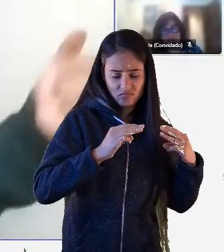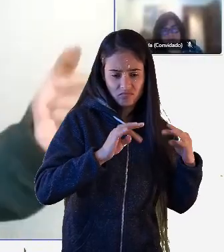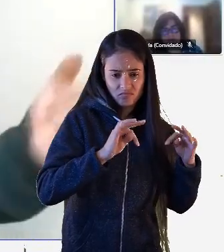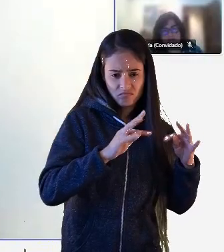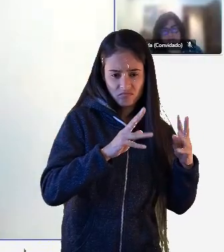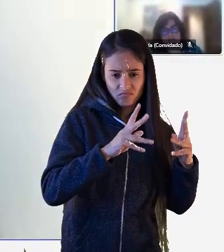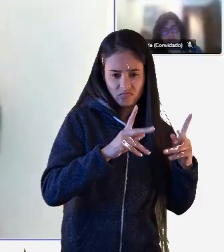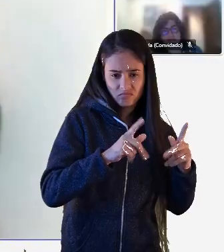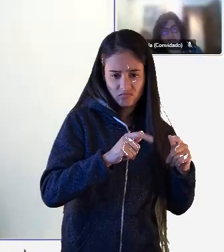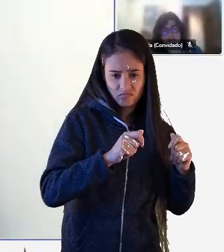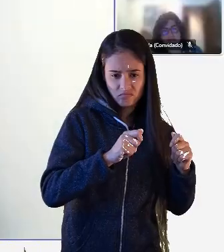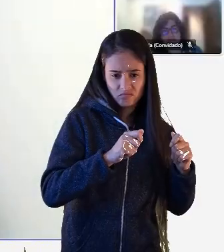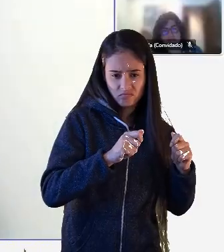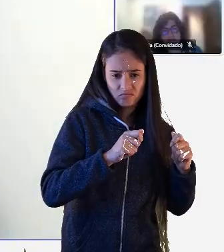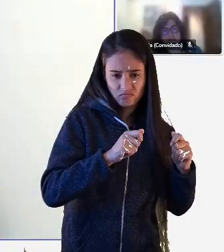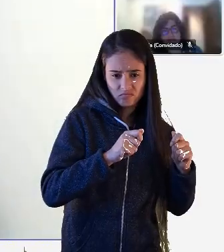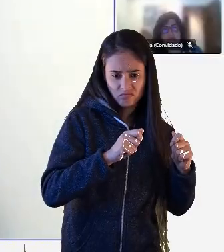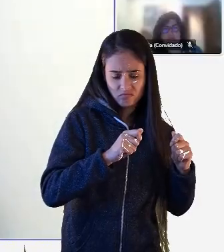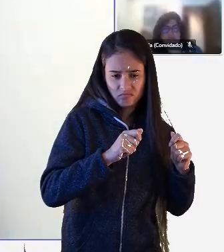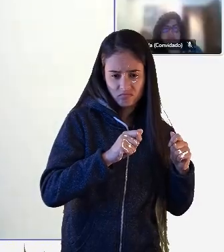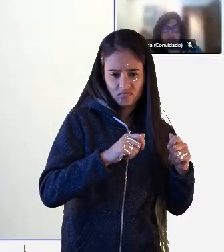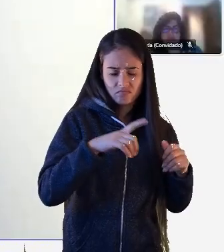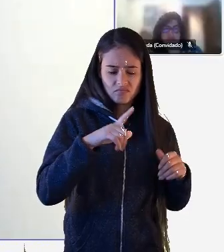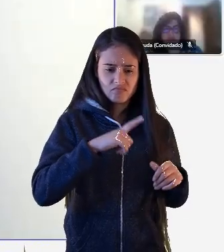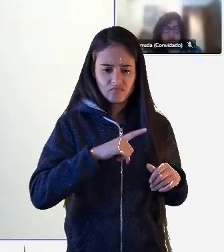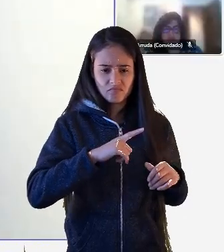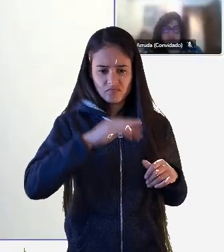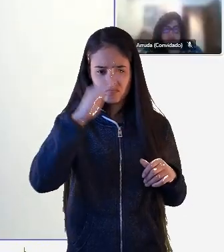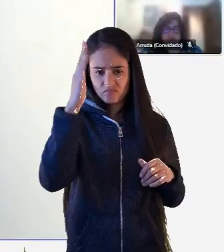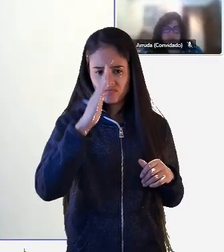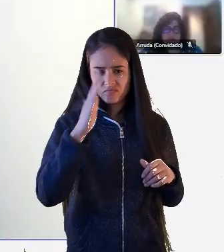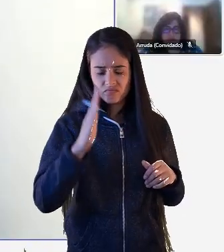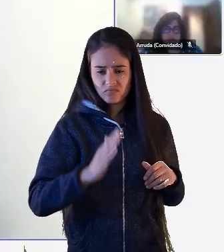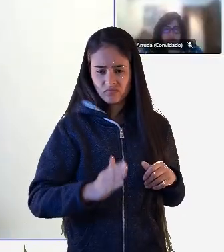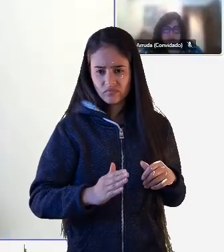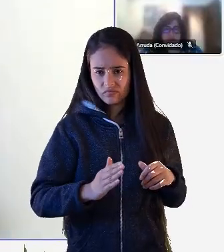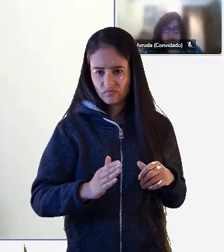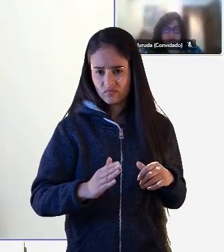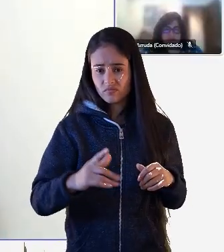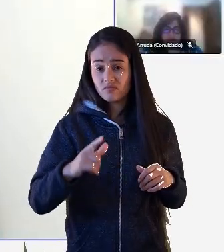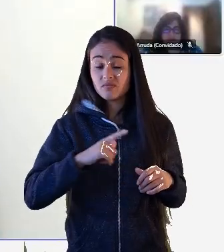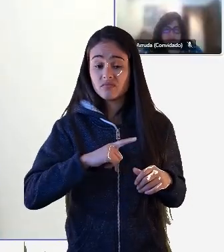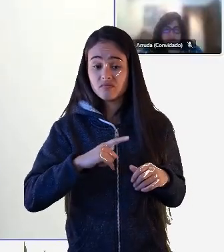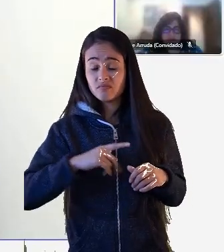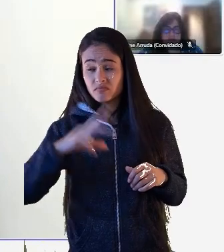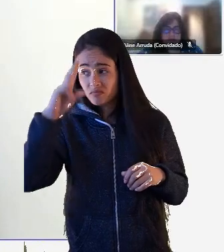Isso está impregnado em tudo que se diz que se chama música brasileira, vem daí.